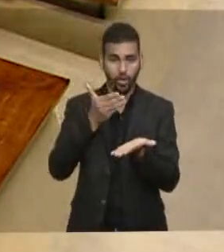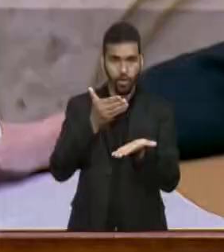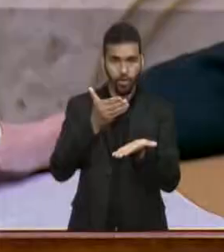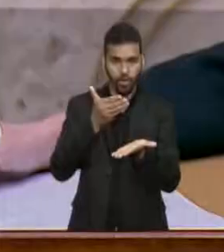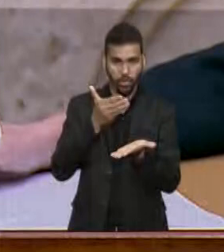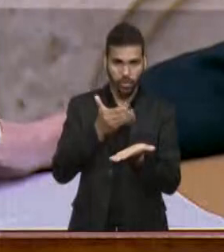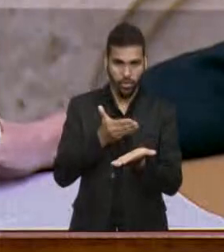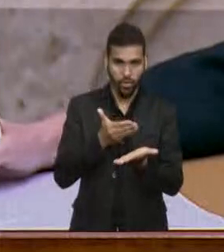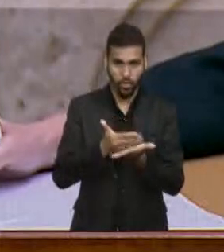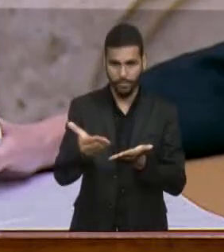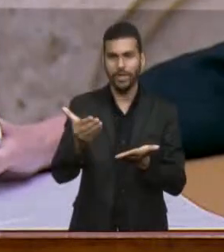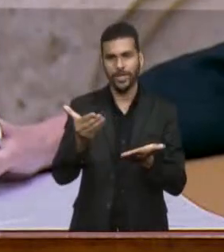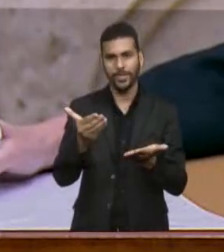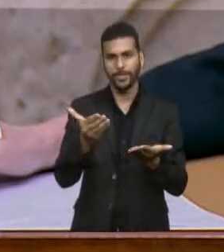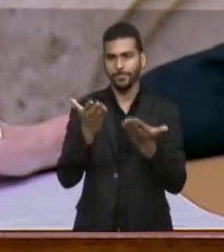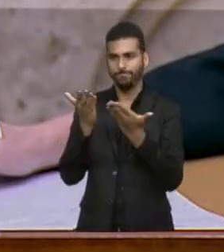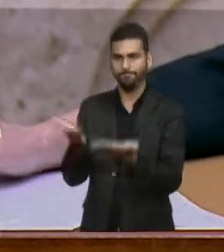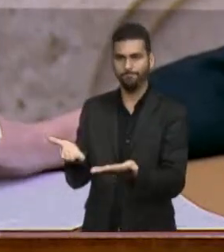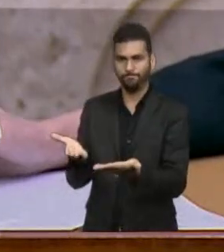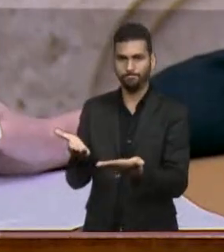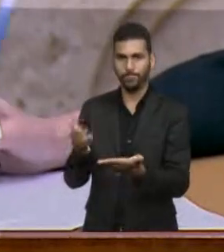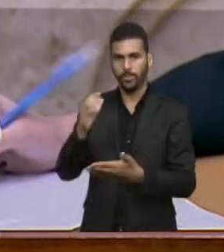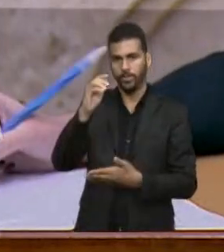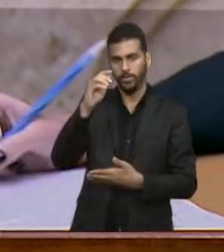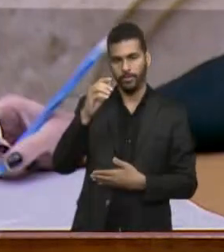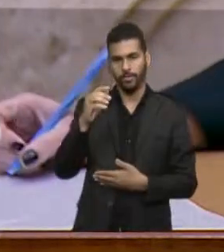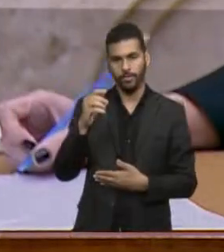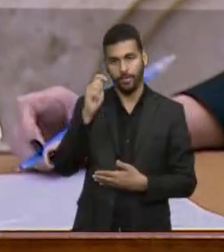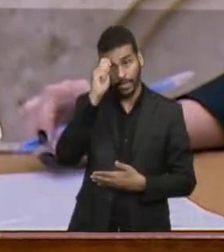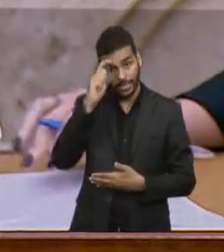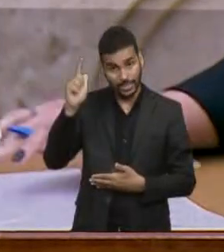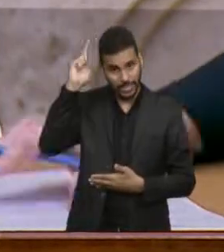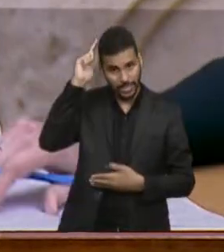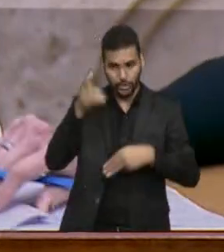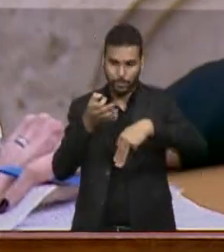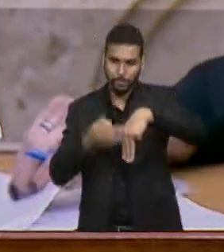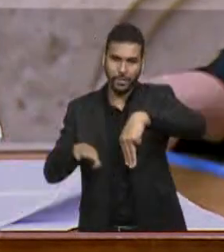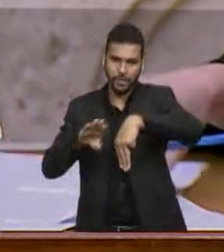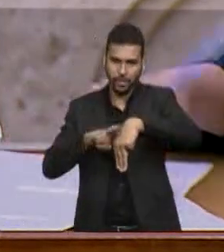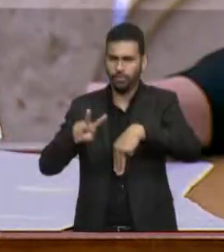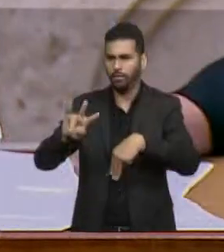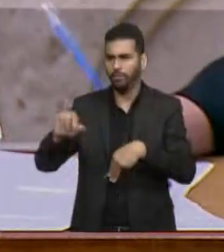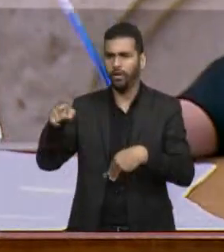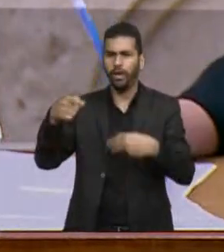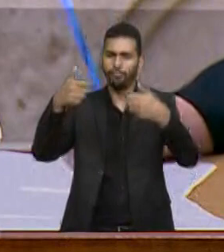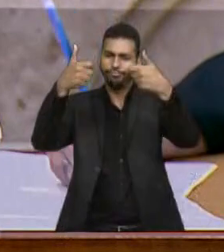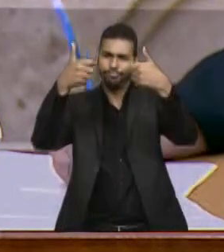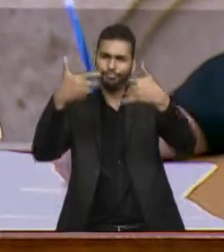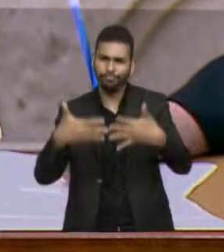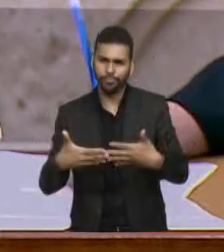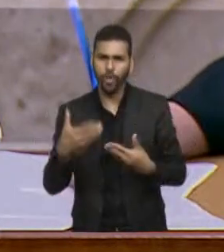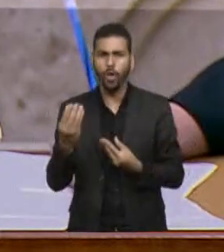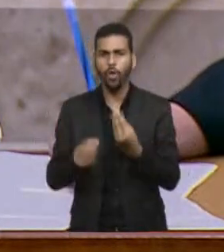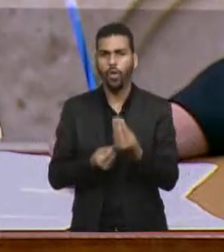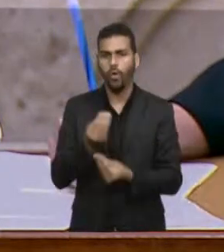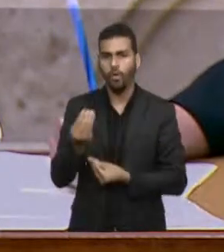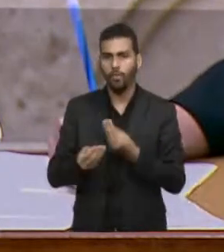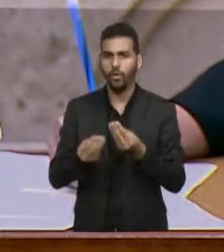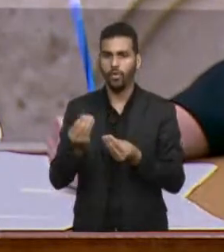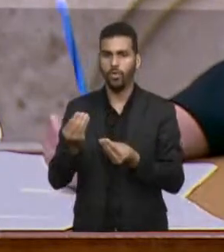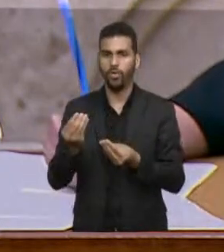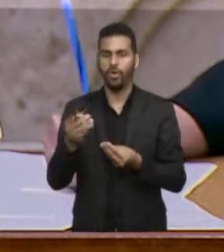a palavra ao eminente Ministro Alexandre de Moraes para um breve relato das providências relativas